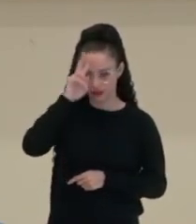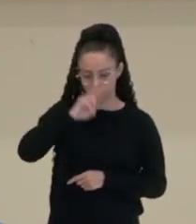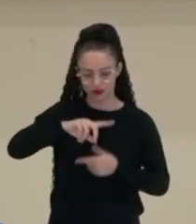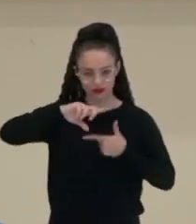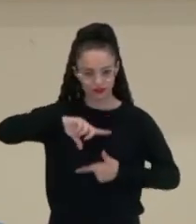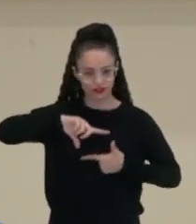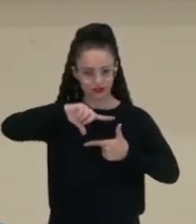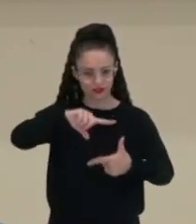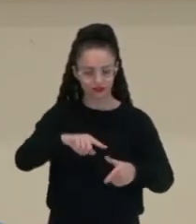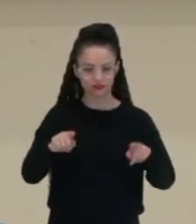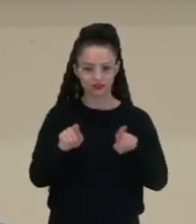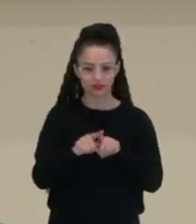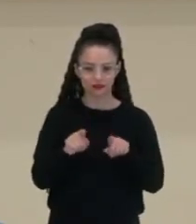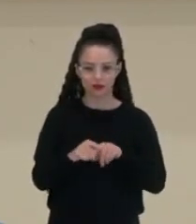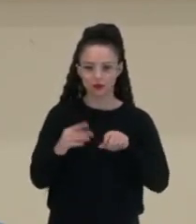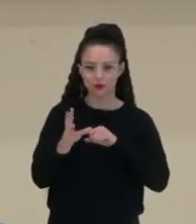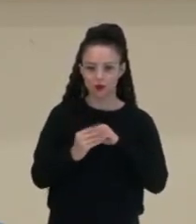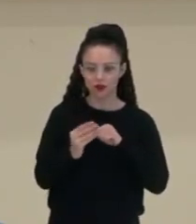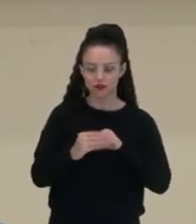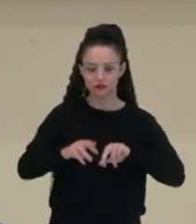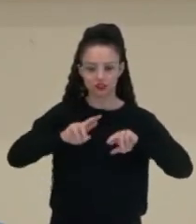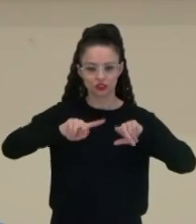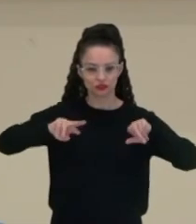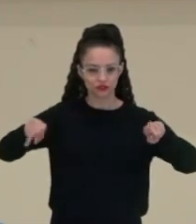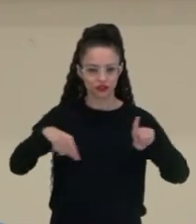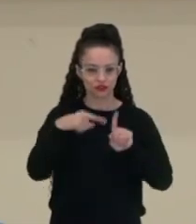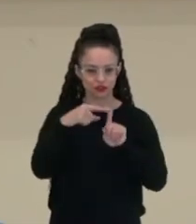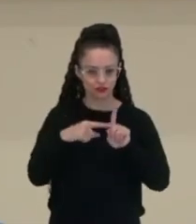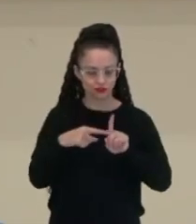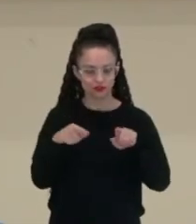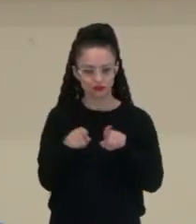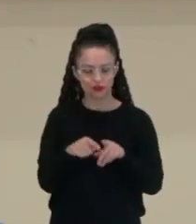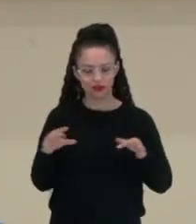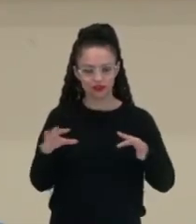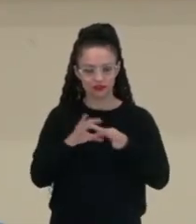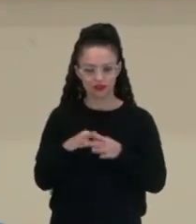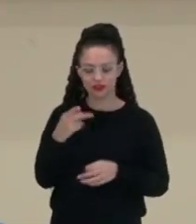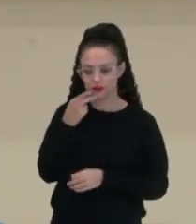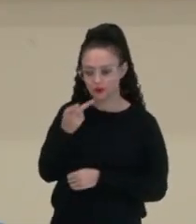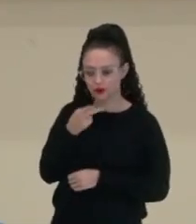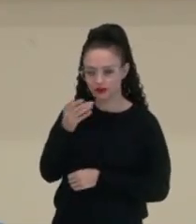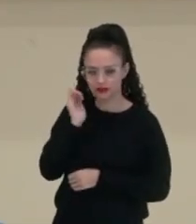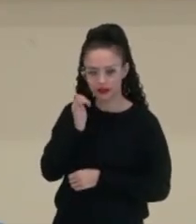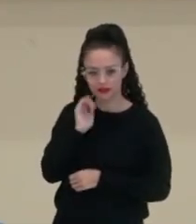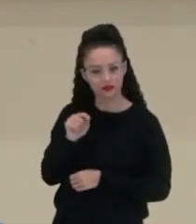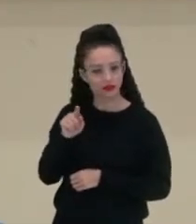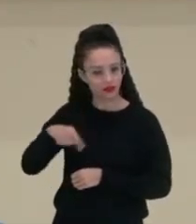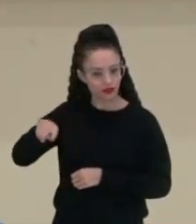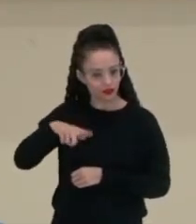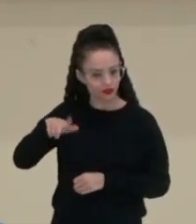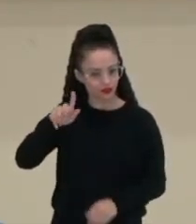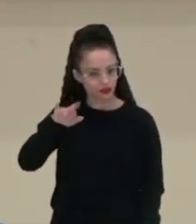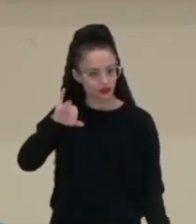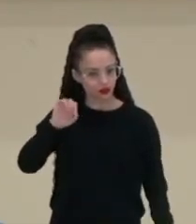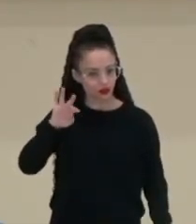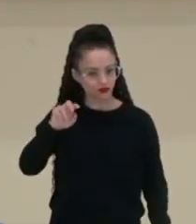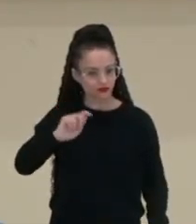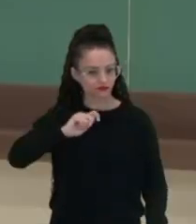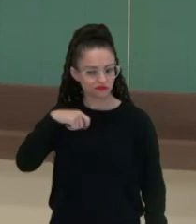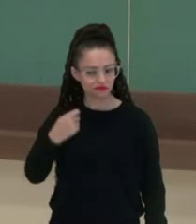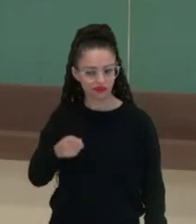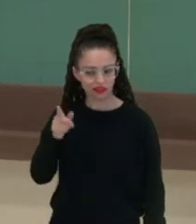tradição, vai trazer conhecimentos de diversos tipos, né? Através da oralidade. Tanto que eles são considerados